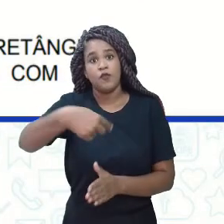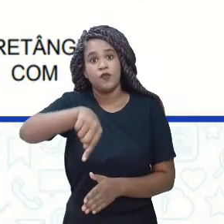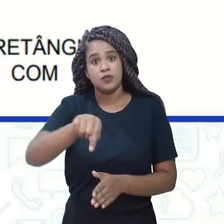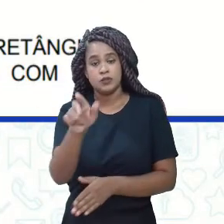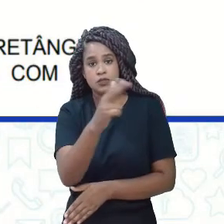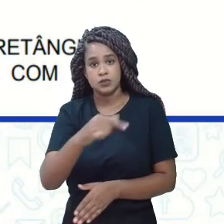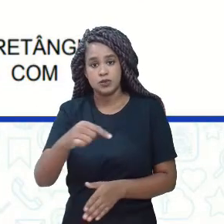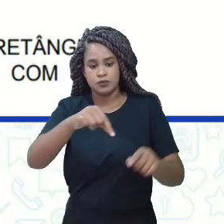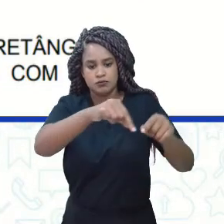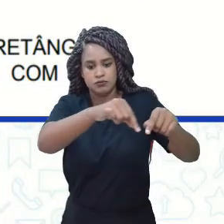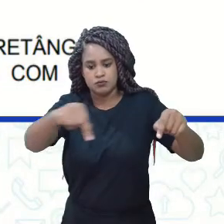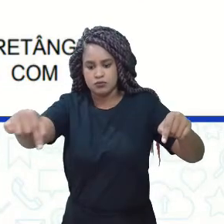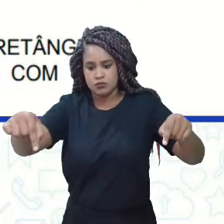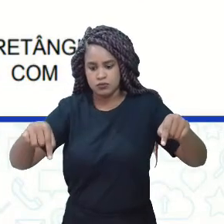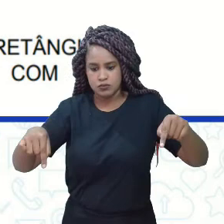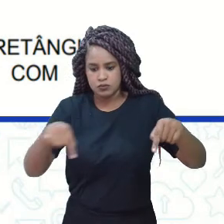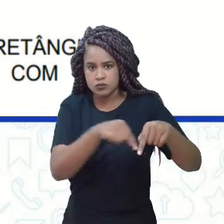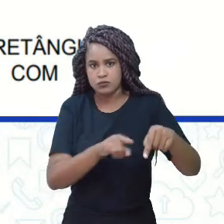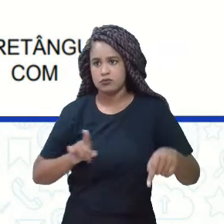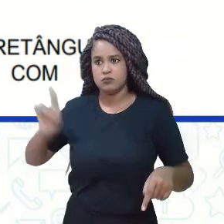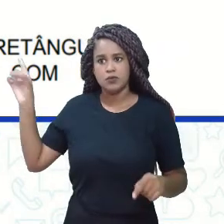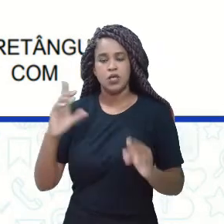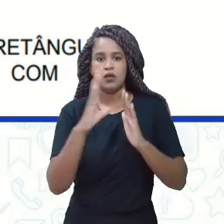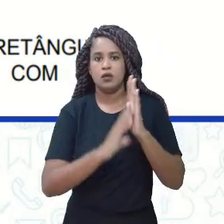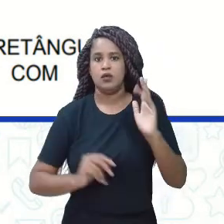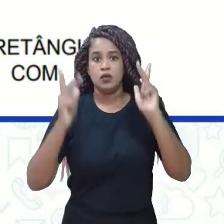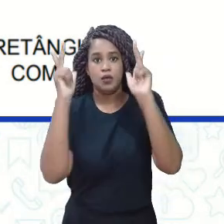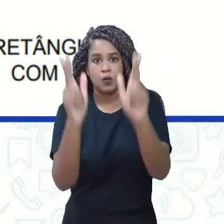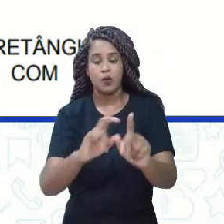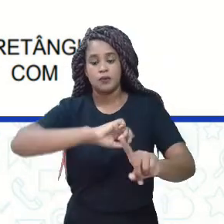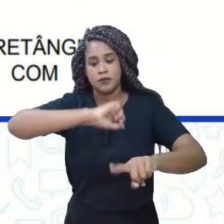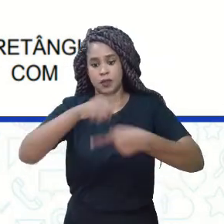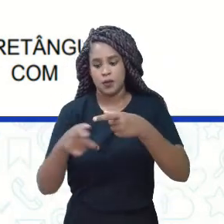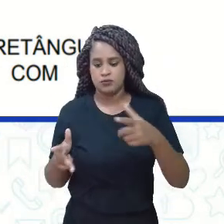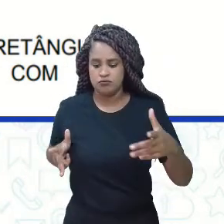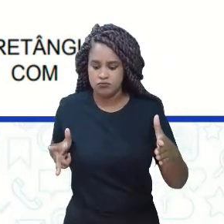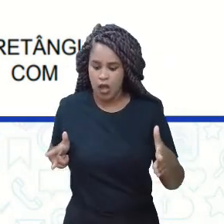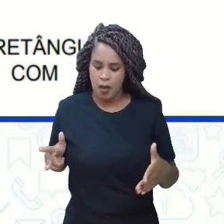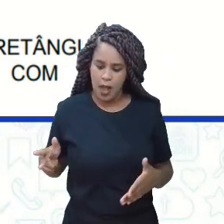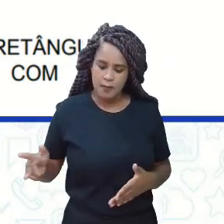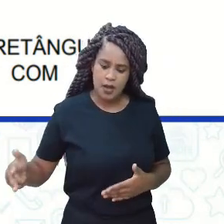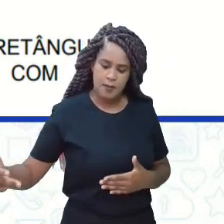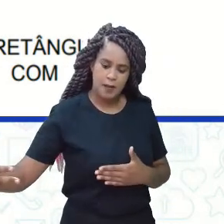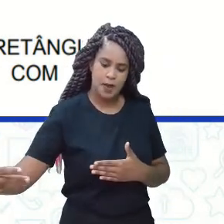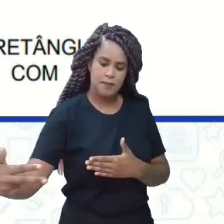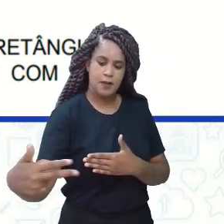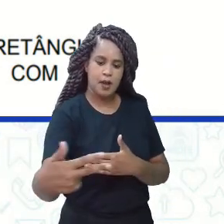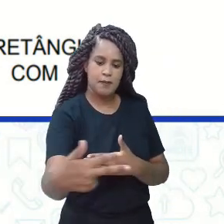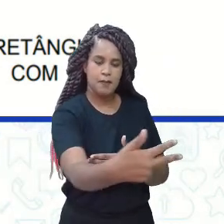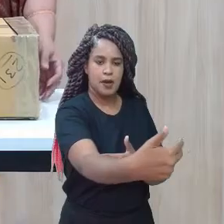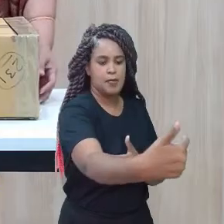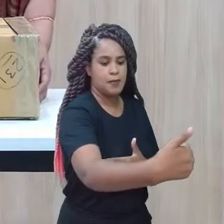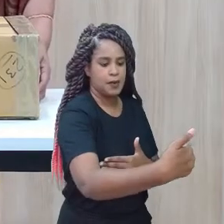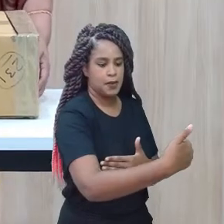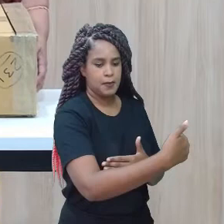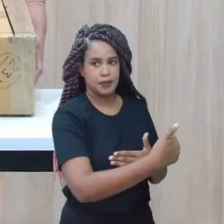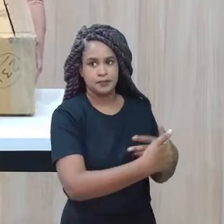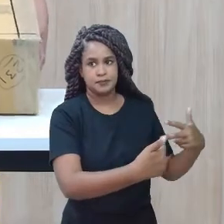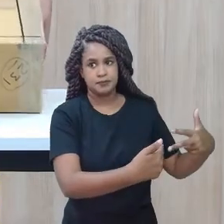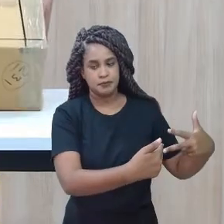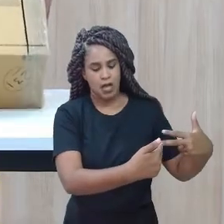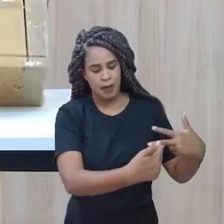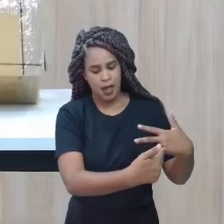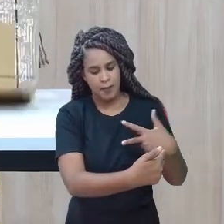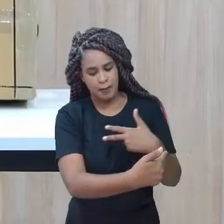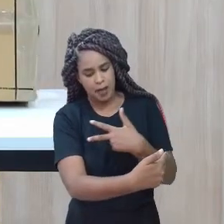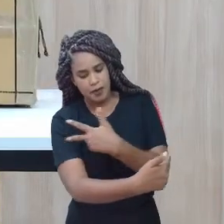imagem, certo? Depois você recorta o retângulo desenhado na caixa com uma tesoura sem ponta. Olha aí,